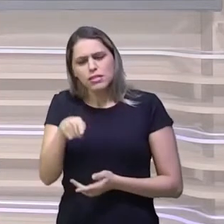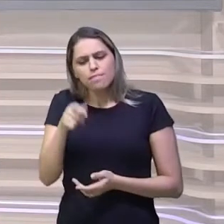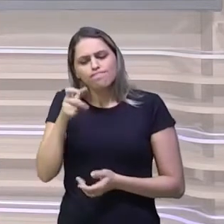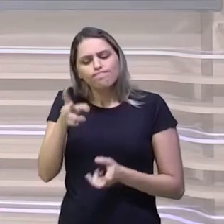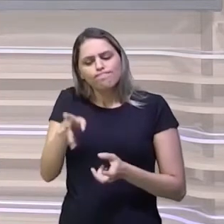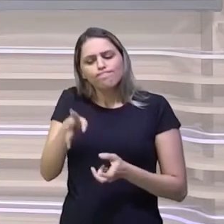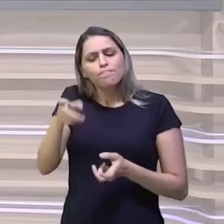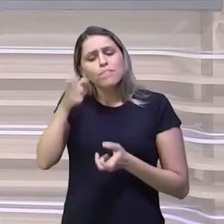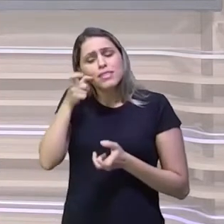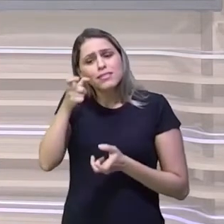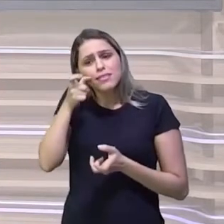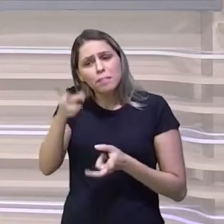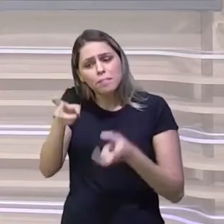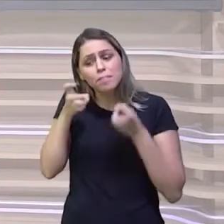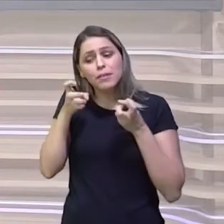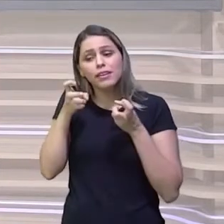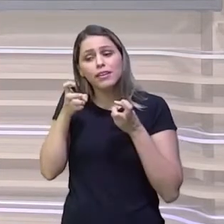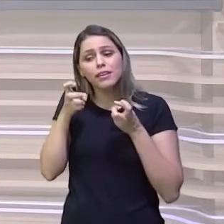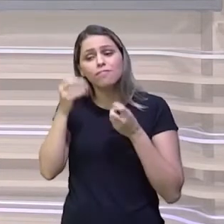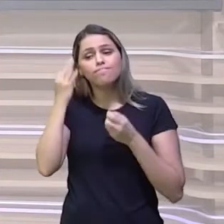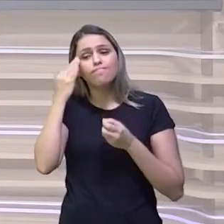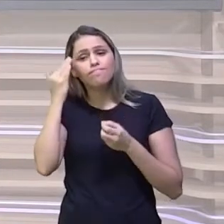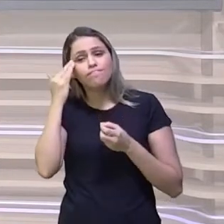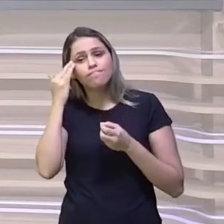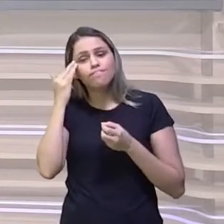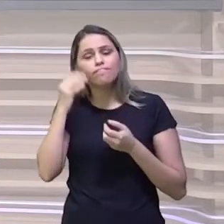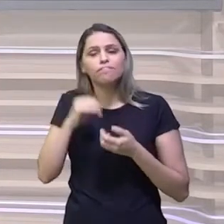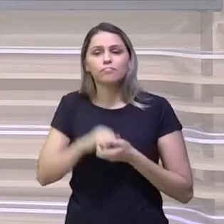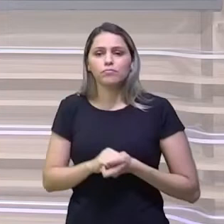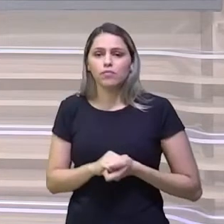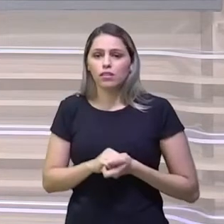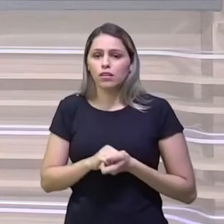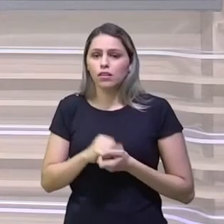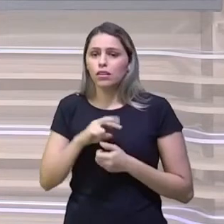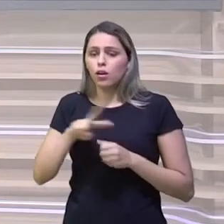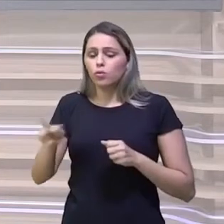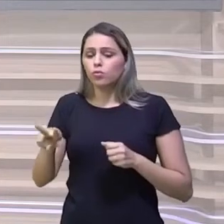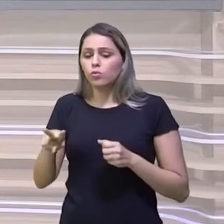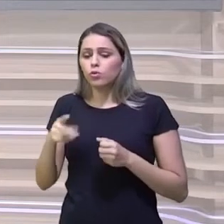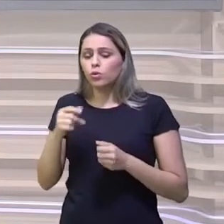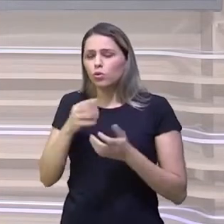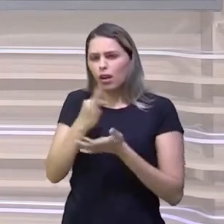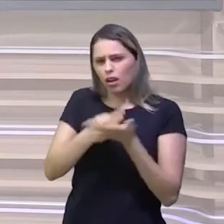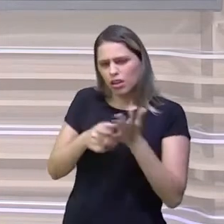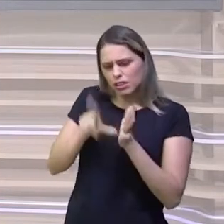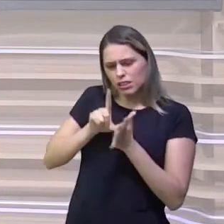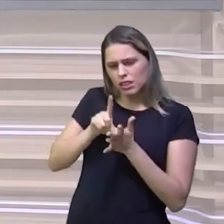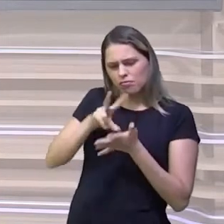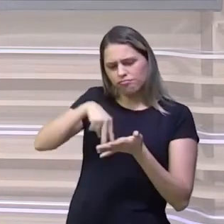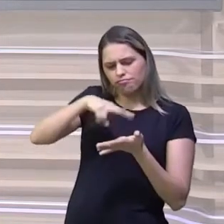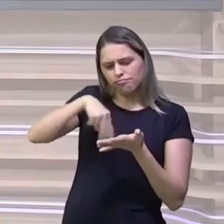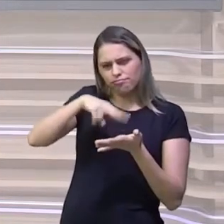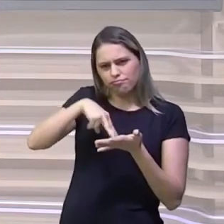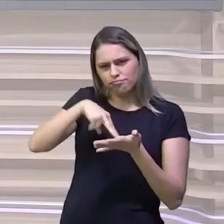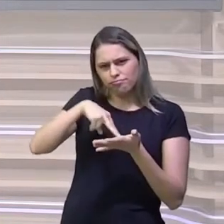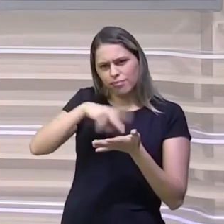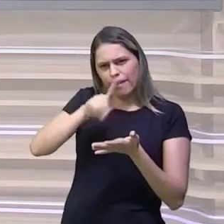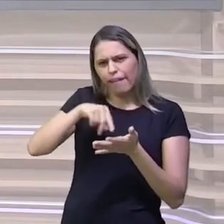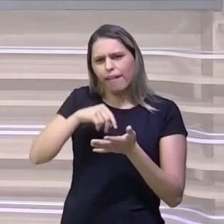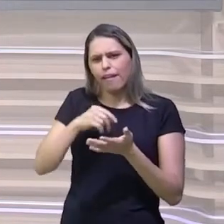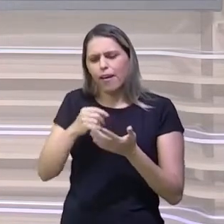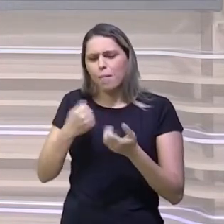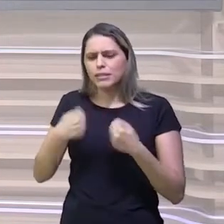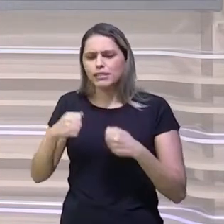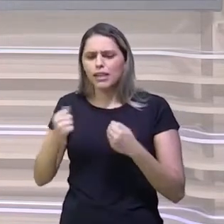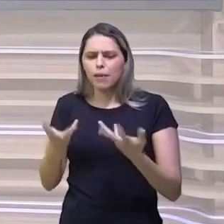ouvir. Professor, e como é que eu posso fazer isso? Vocês viram que nós começamos lendo o trecho Cadê? Aquela parlendinha? Para você melhorar essa sua